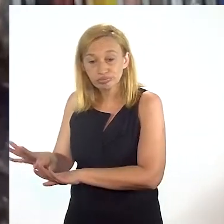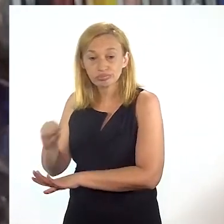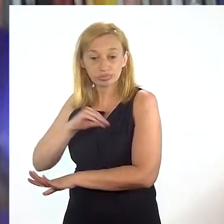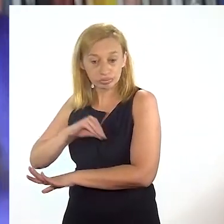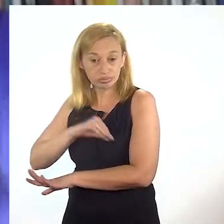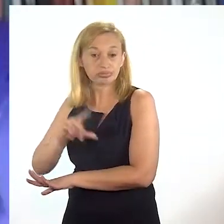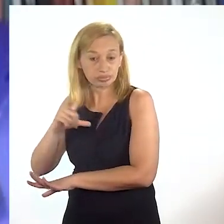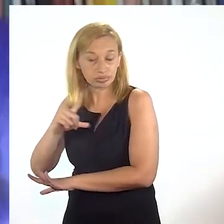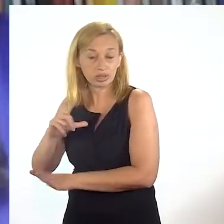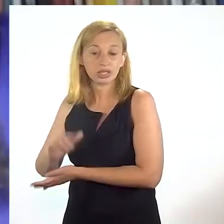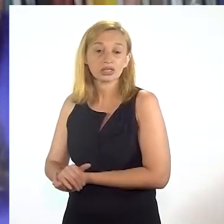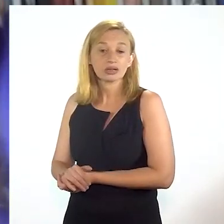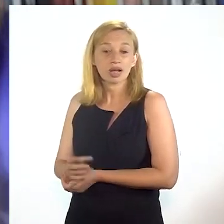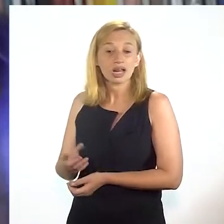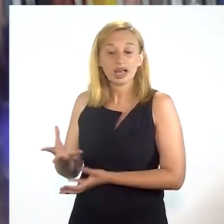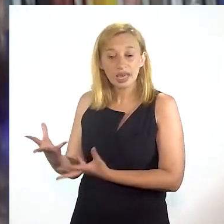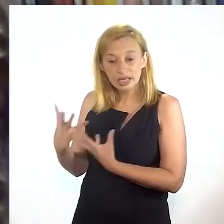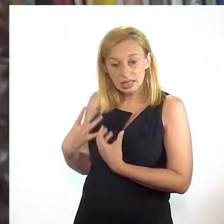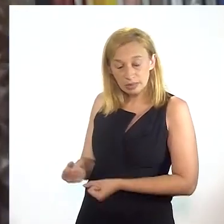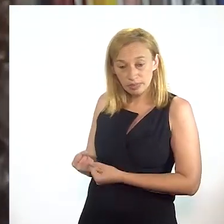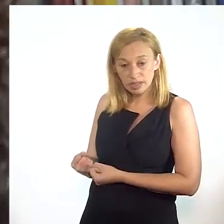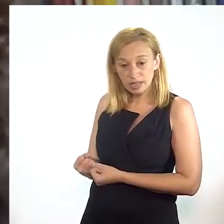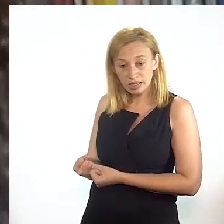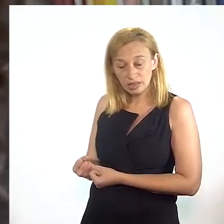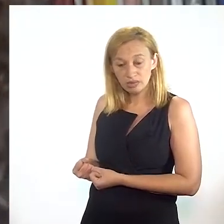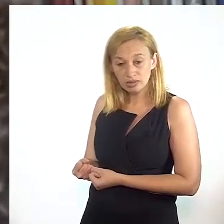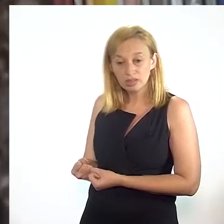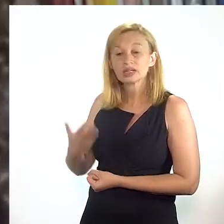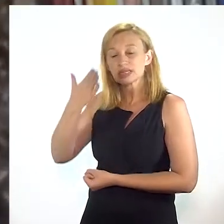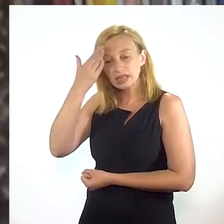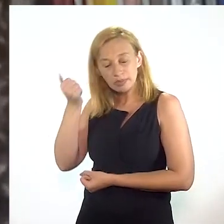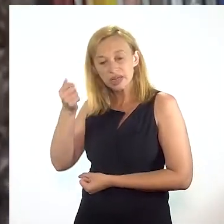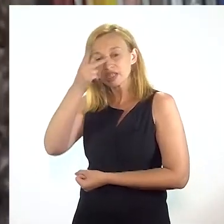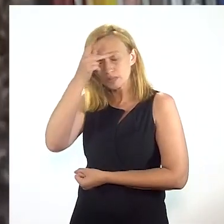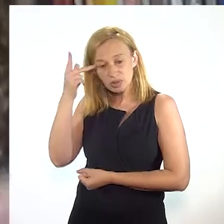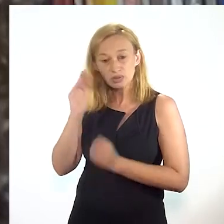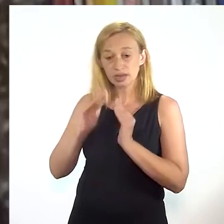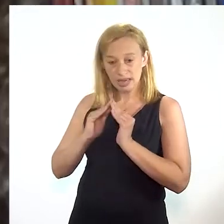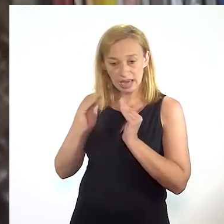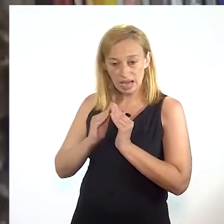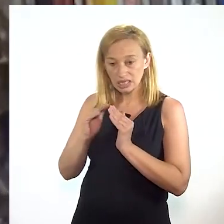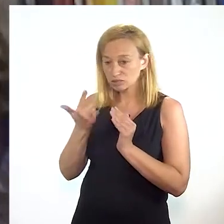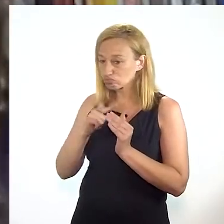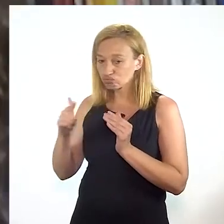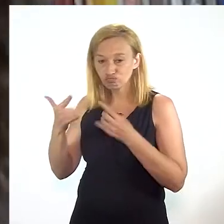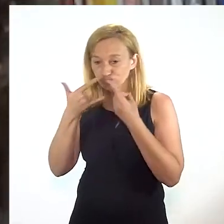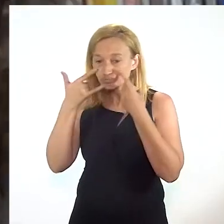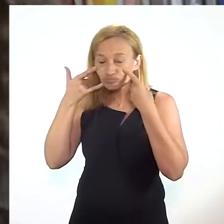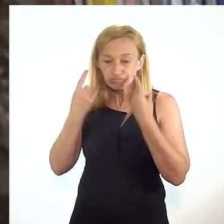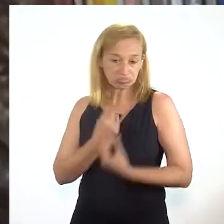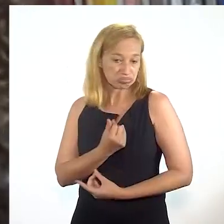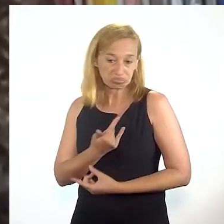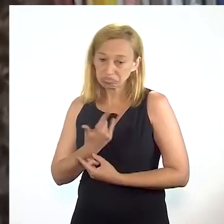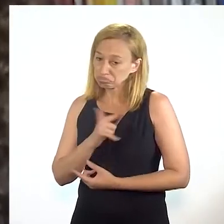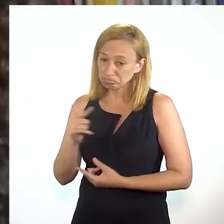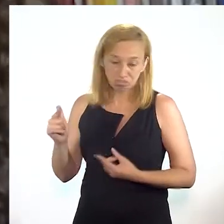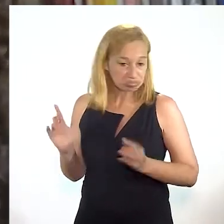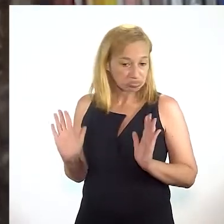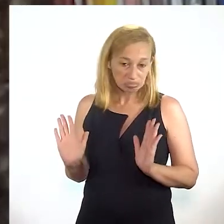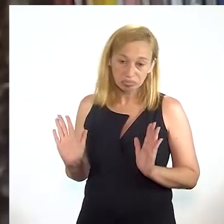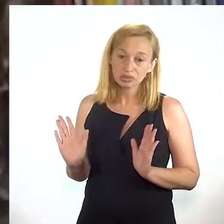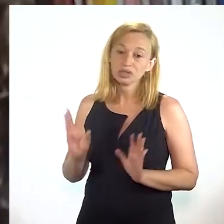essas costureiras elas eram remuneradas. Então elas recebiam para poder, a gente sabia que o pessoal estava em casa